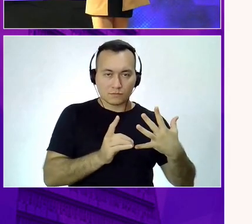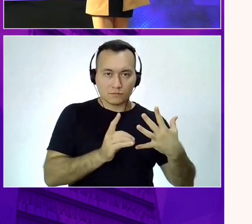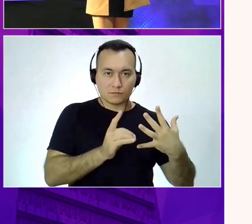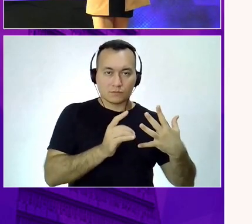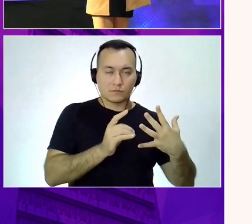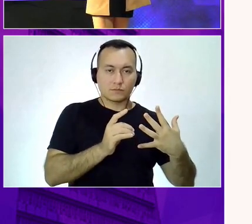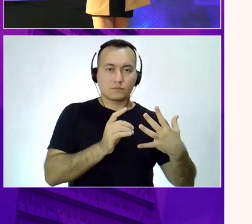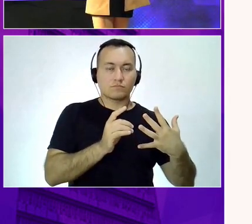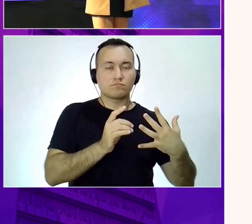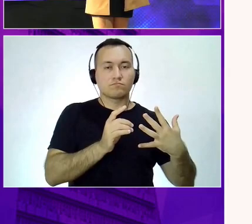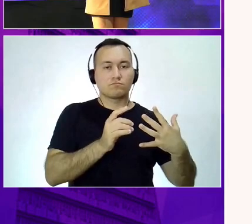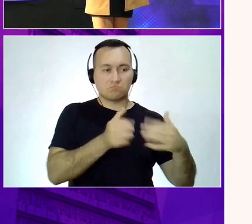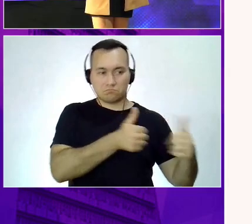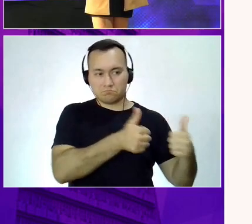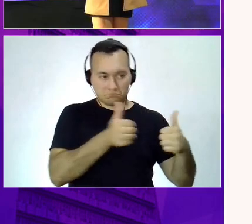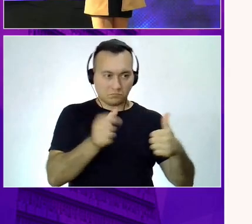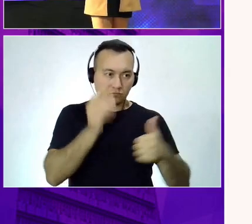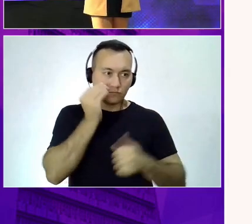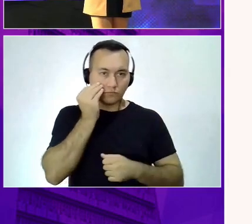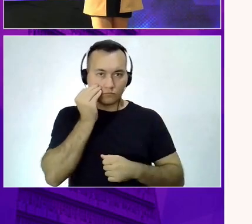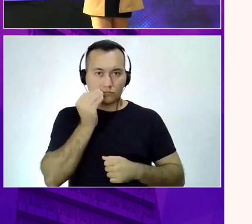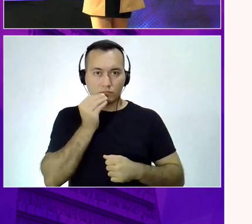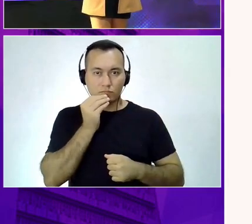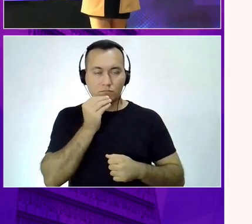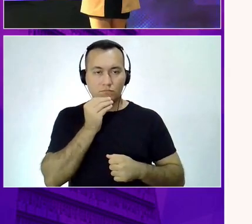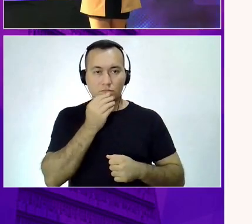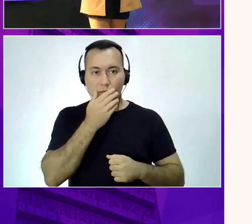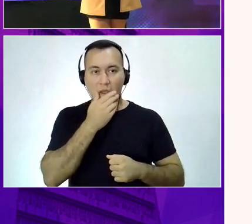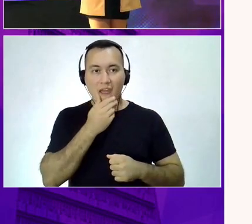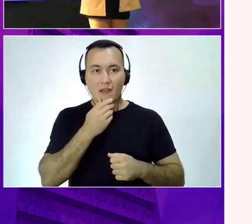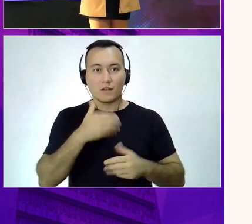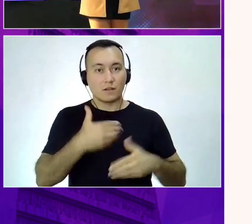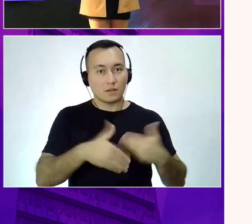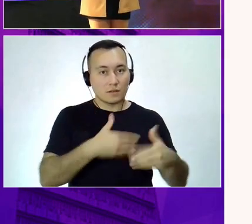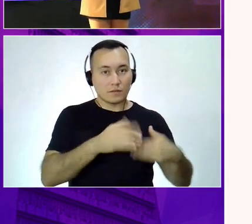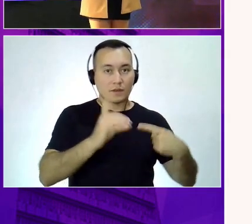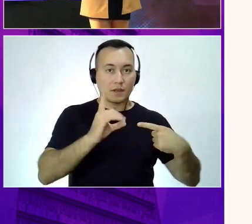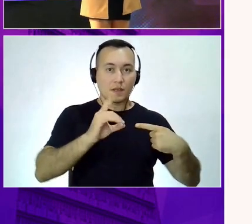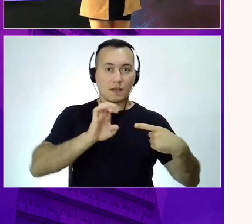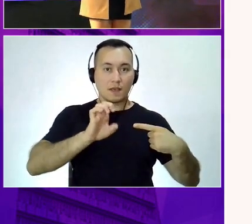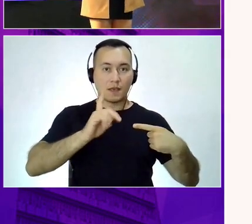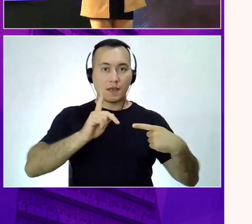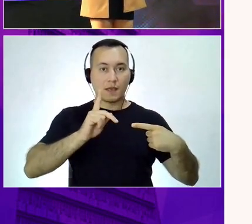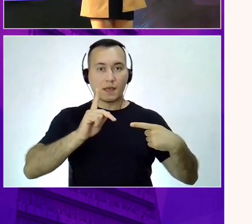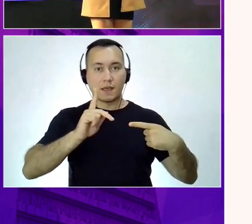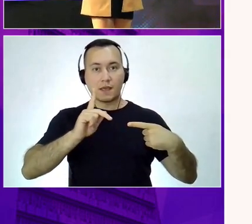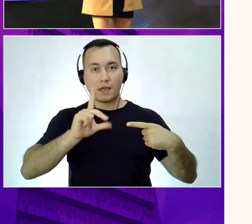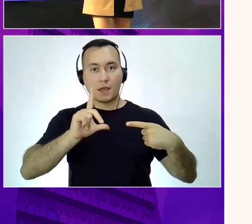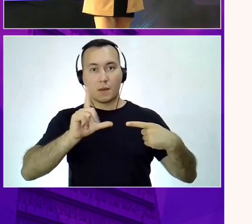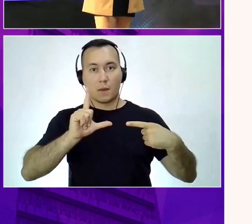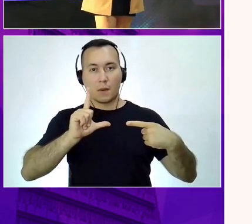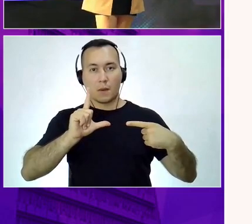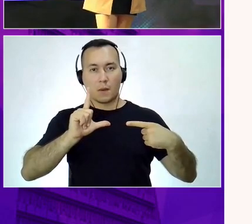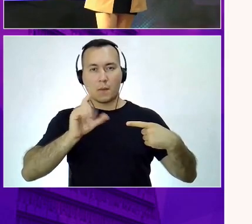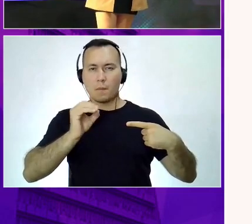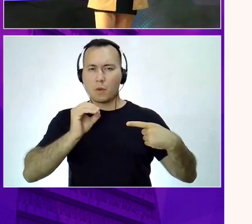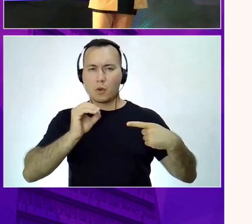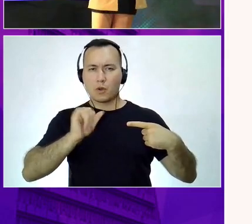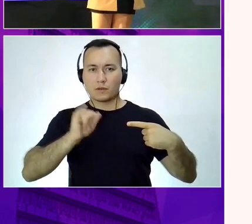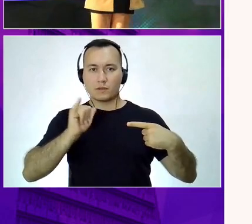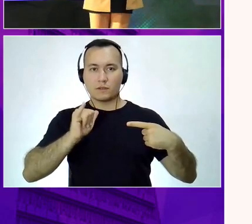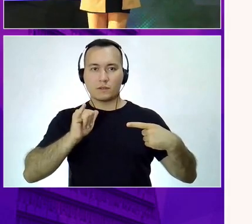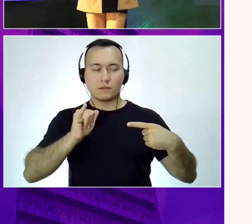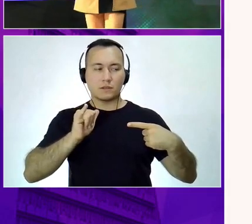nessa parte do deploy. Mas lembre-se que isso vai ser um trabalho muito grande, ainda mais quando vocês lidam, como eu falei, com